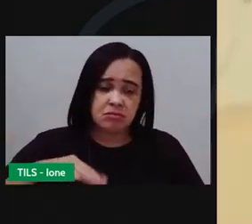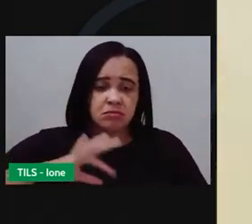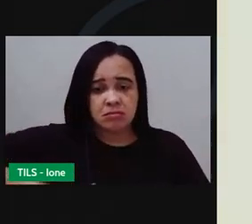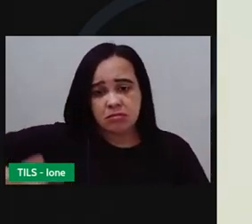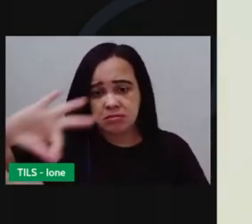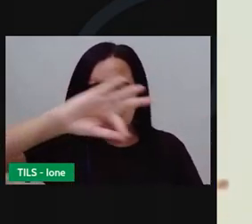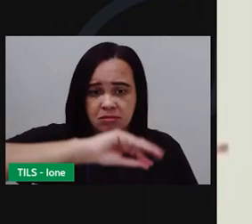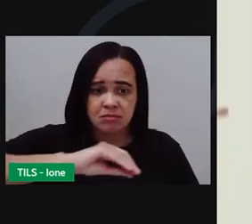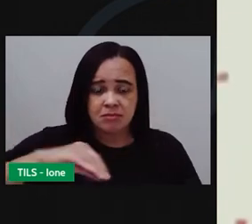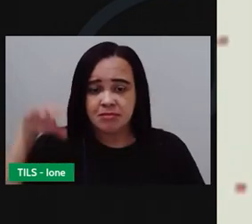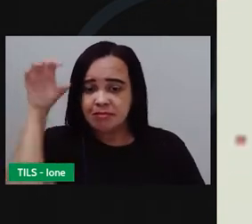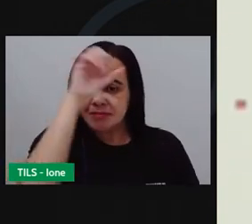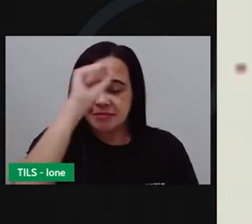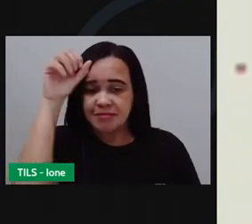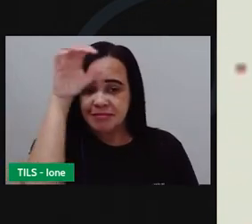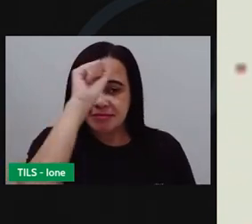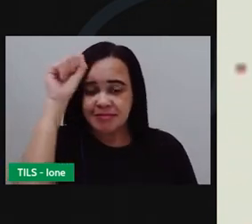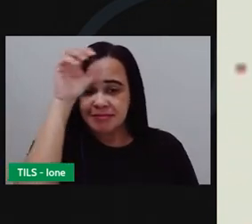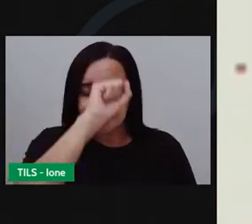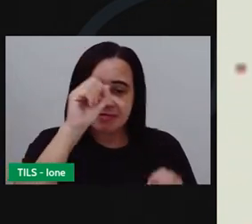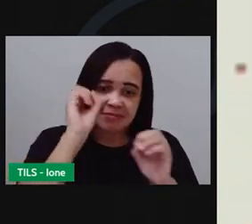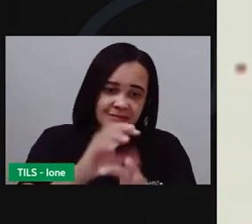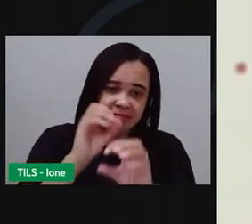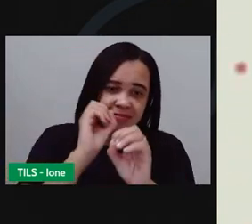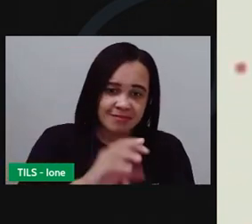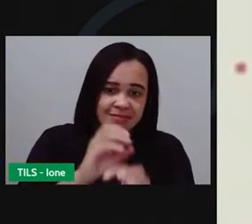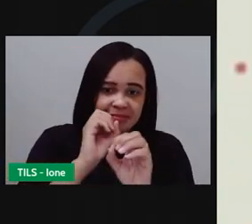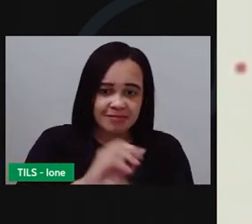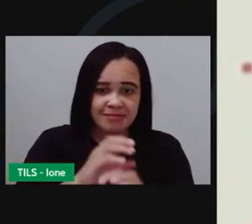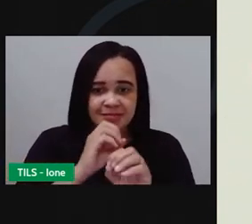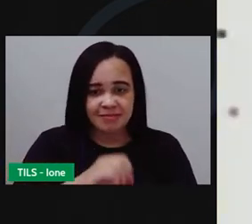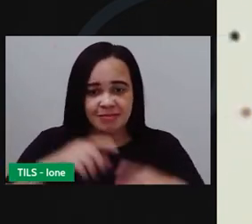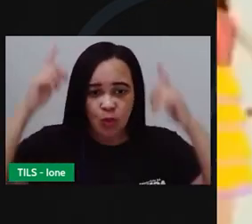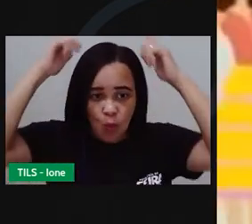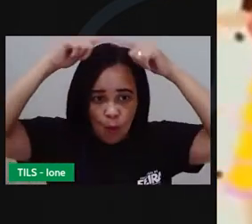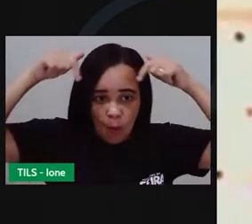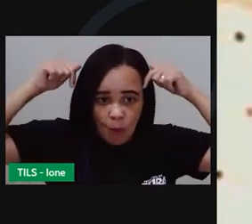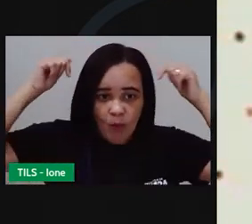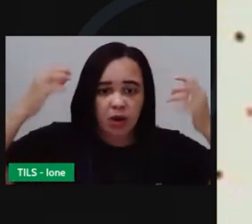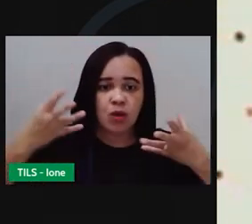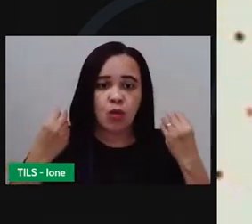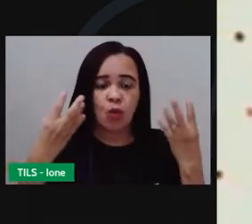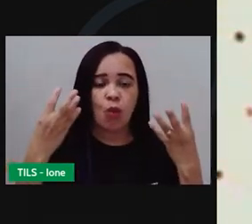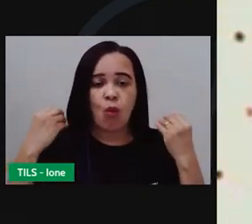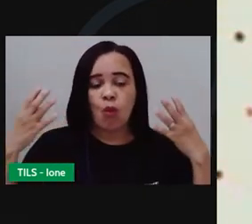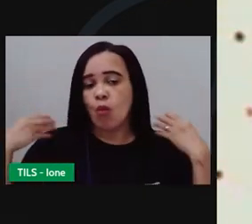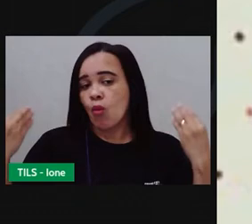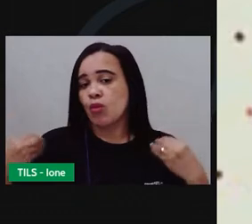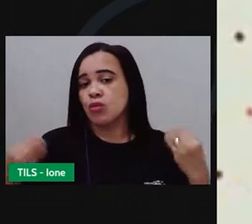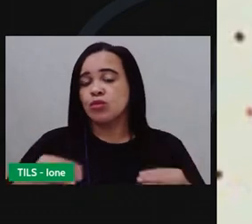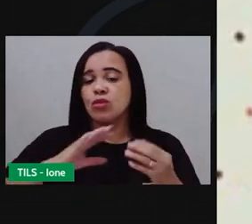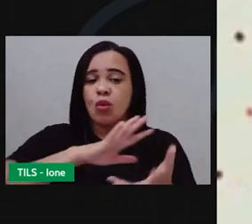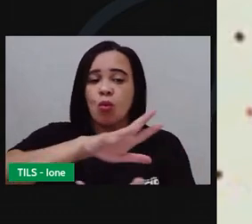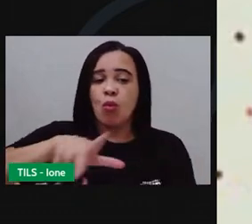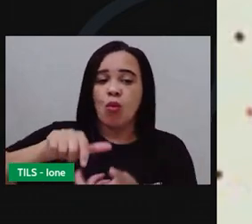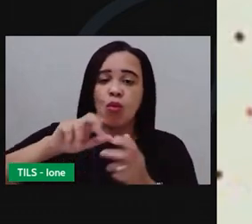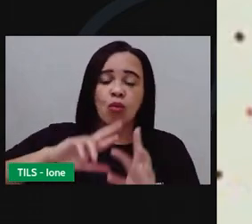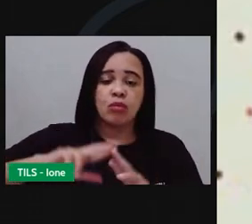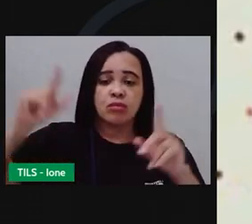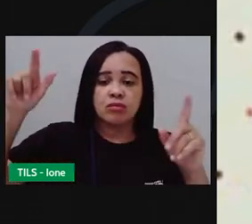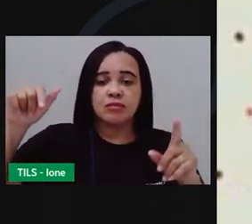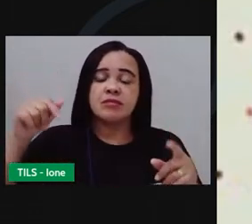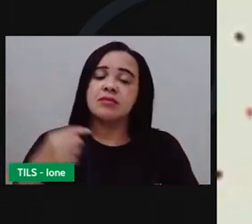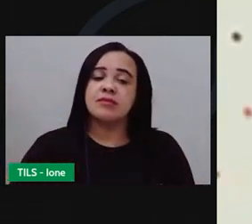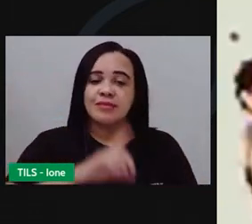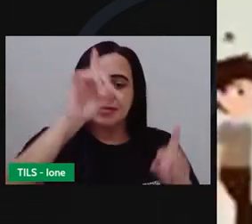tem o que aprender e o que ensinar seja careca ou cabeludo ou mesmo de outro mundo todo mundo tem direito